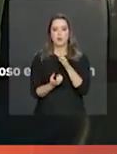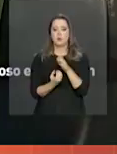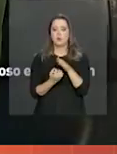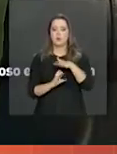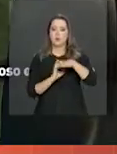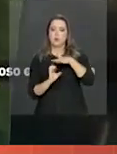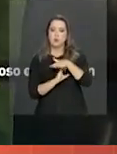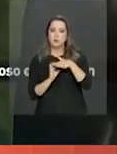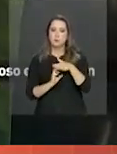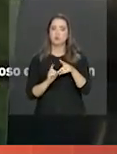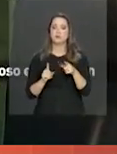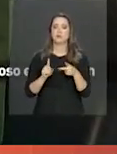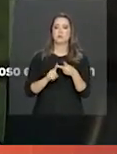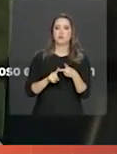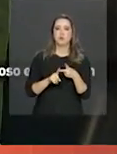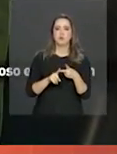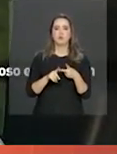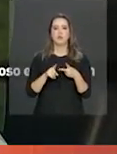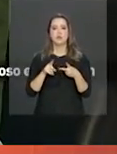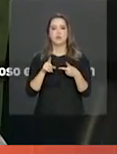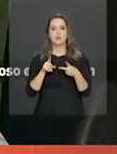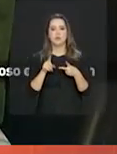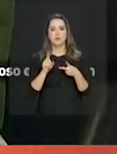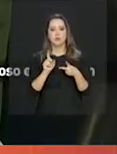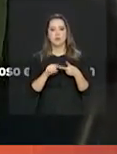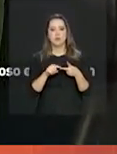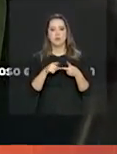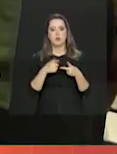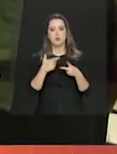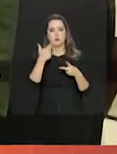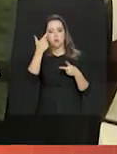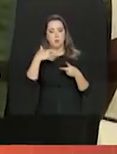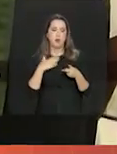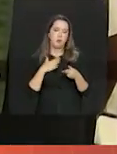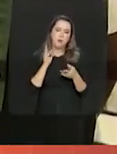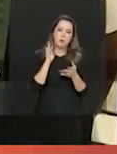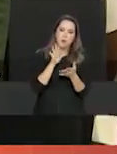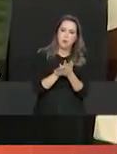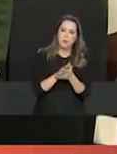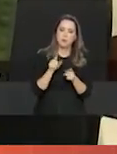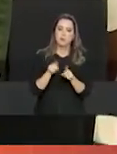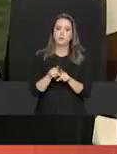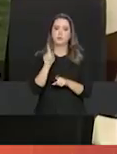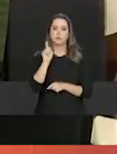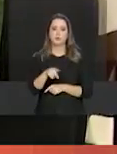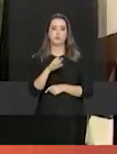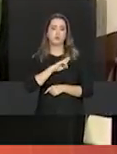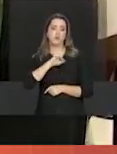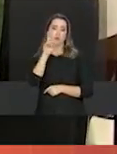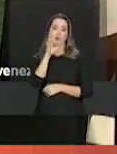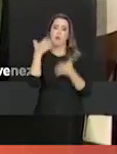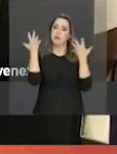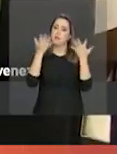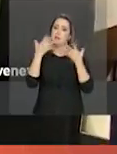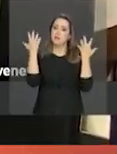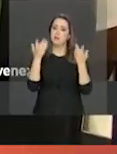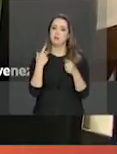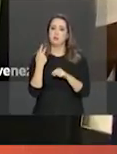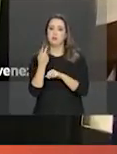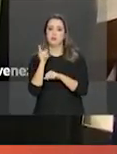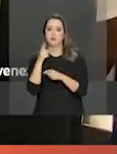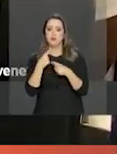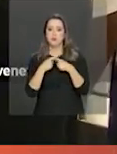poder encontrar empleo, mi esposo, mi persona. Representa alegría por una parte, pero por la